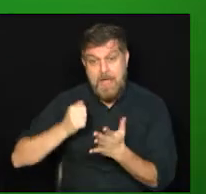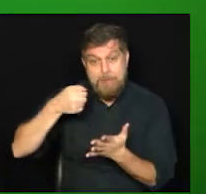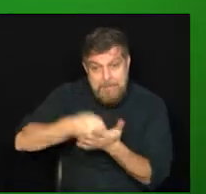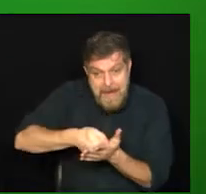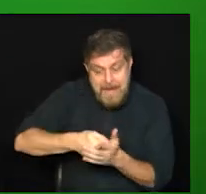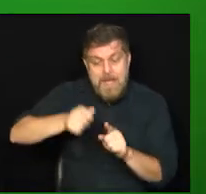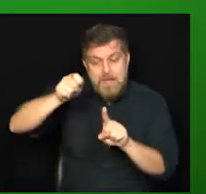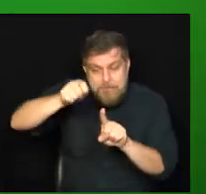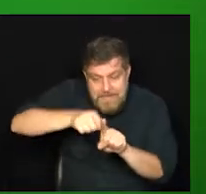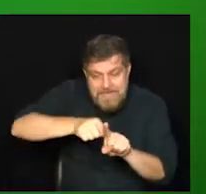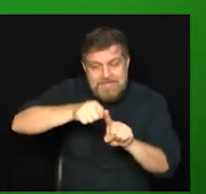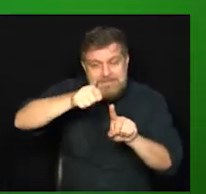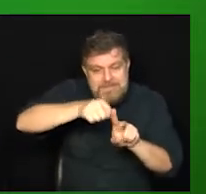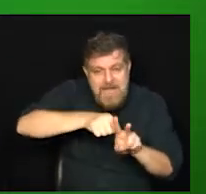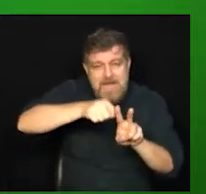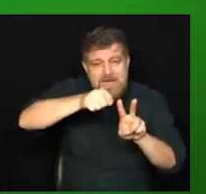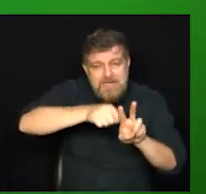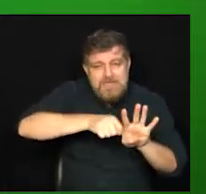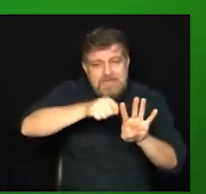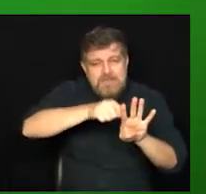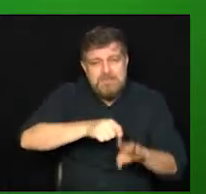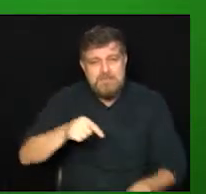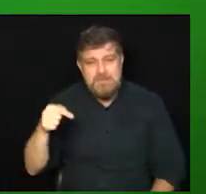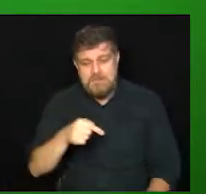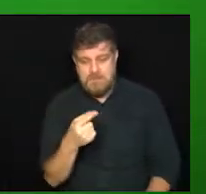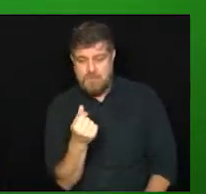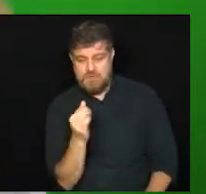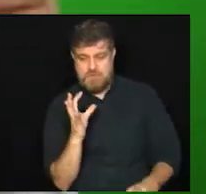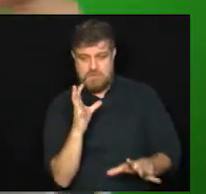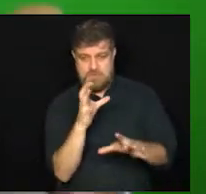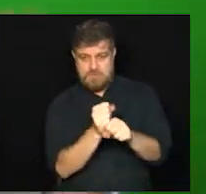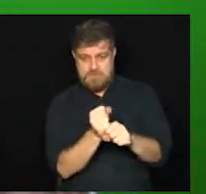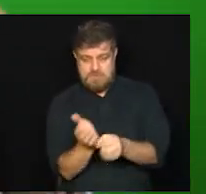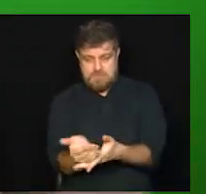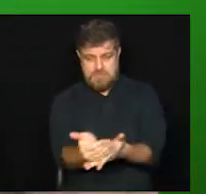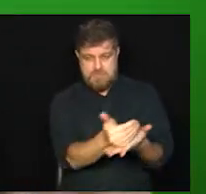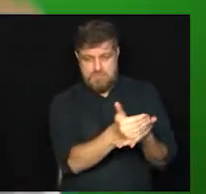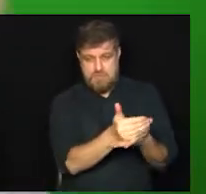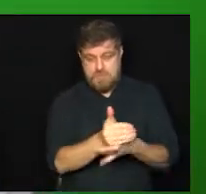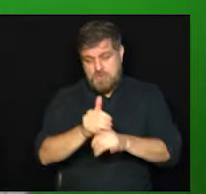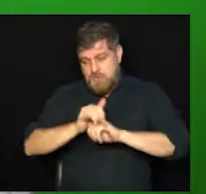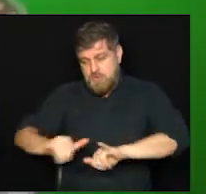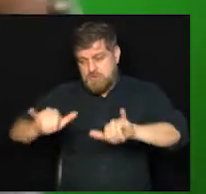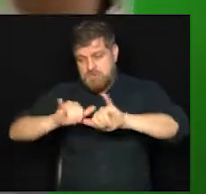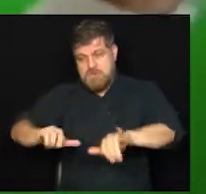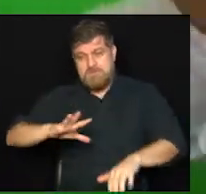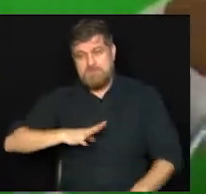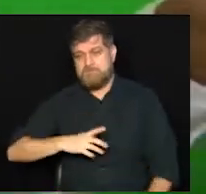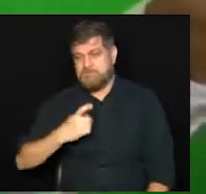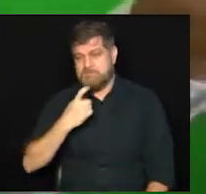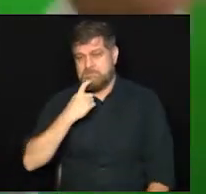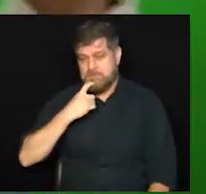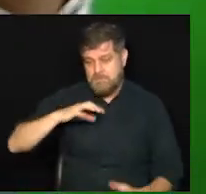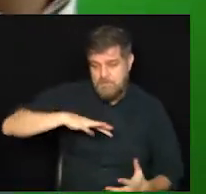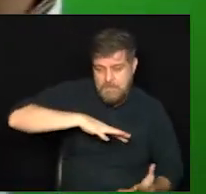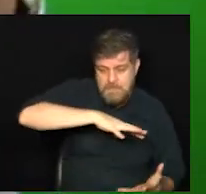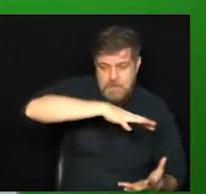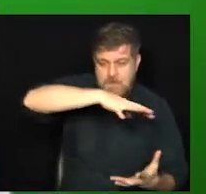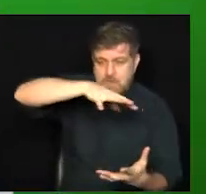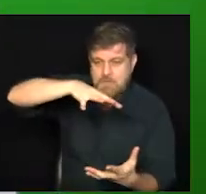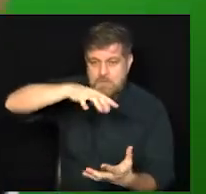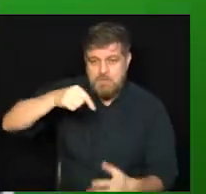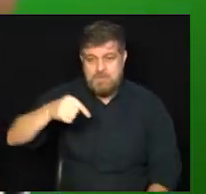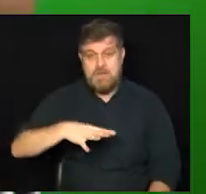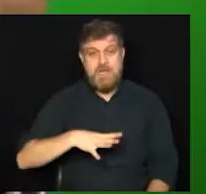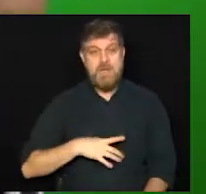mensalidade. Através dessa receita, nós divulgamos Campinas para o mundo. Uma cidade que